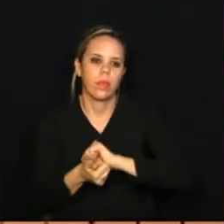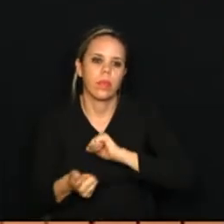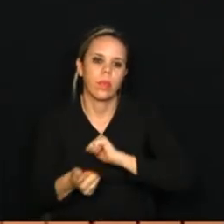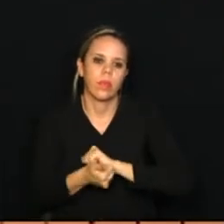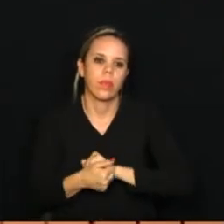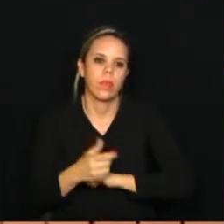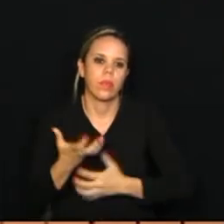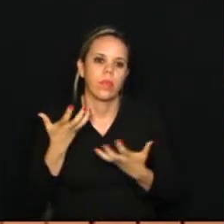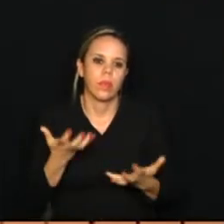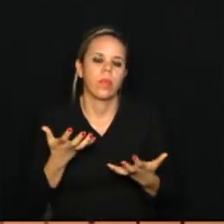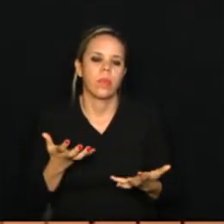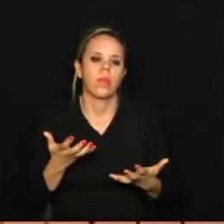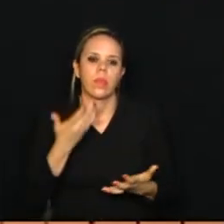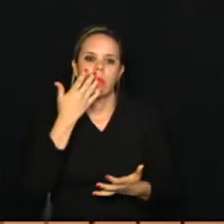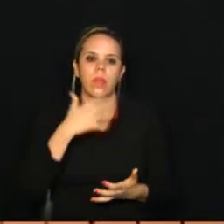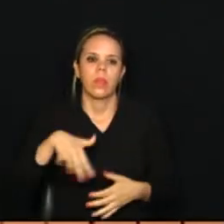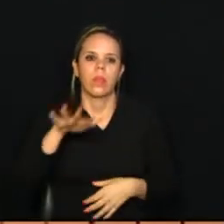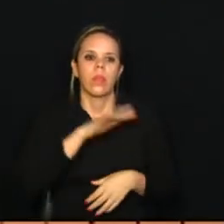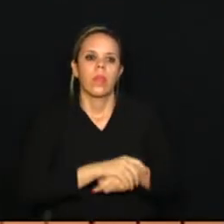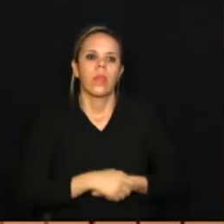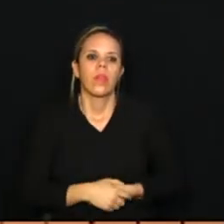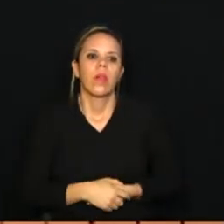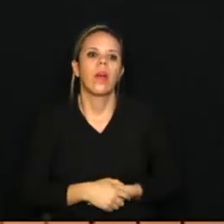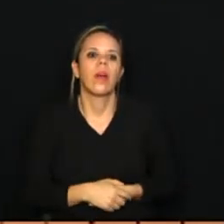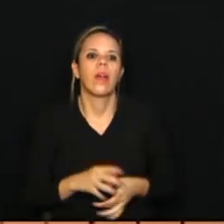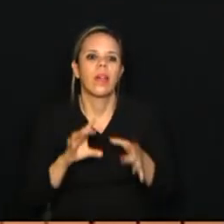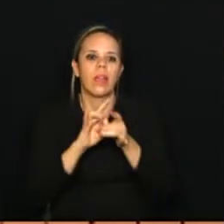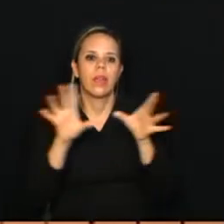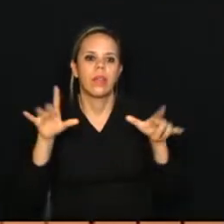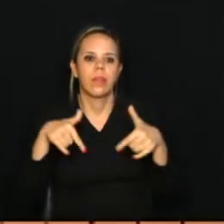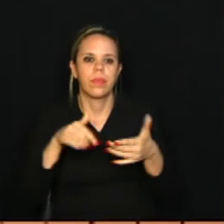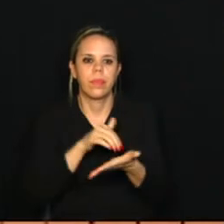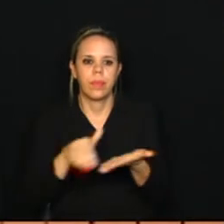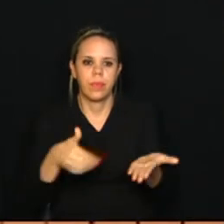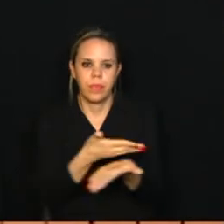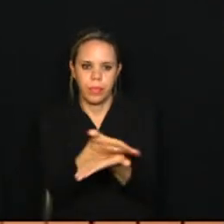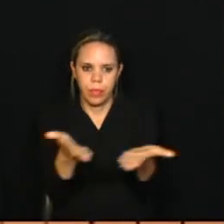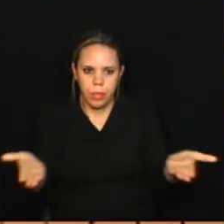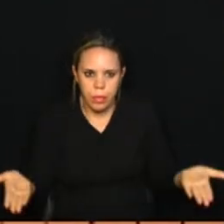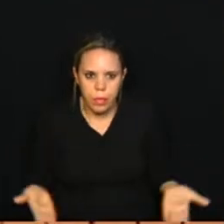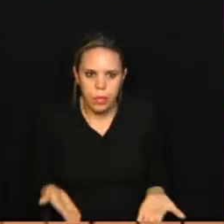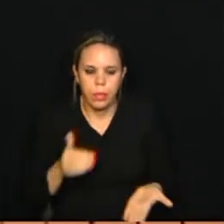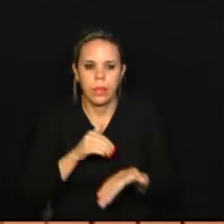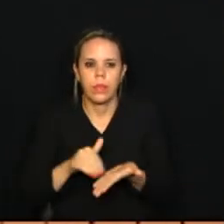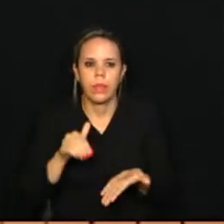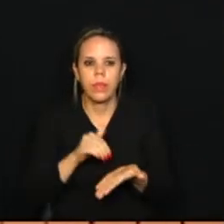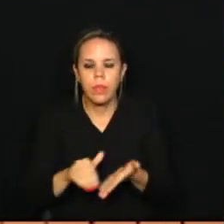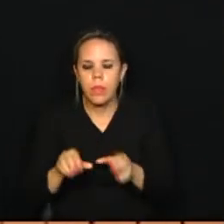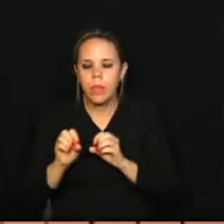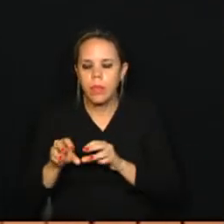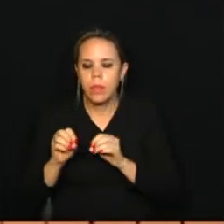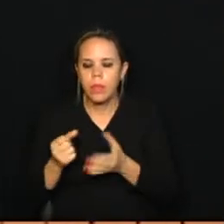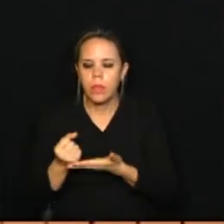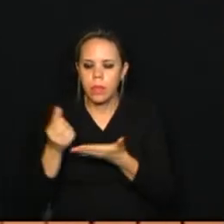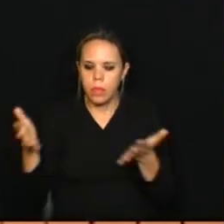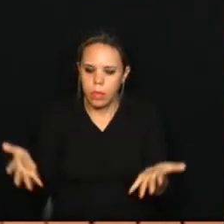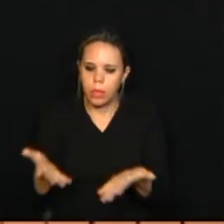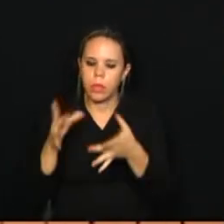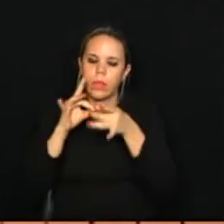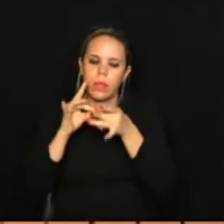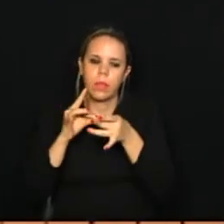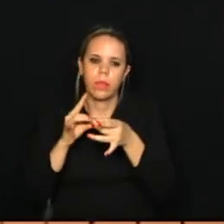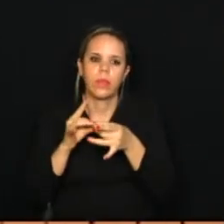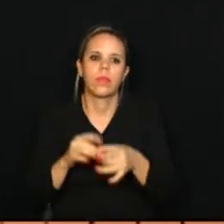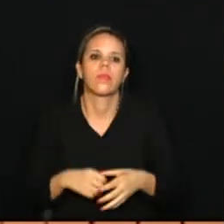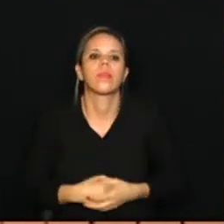a gente quer para as nossas crianças. Coloco o meu mandato à disposição, né? Da Secretaria da Educação, Municipal de